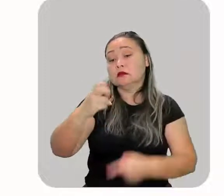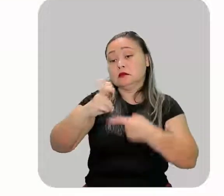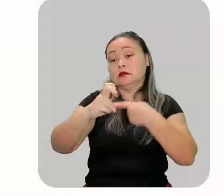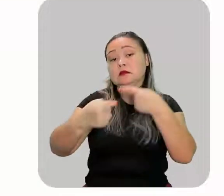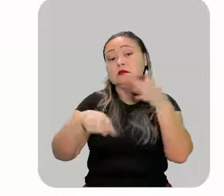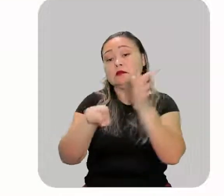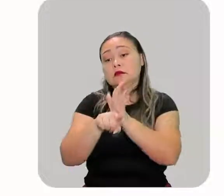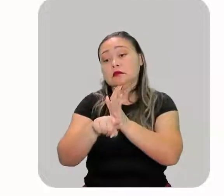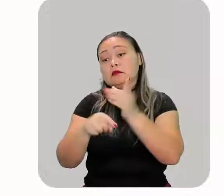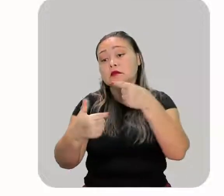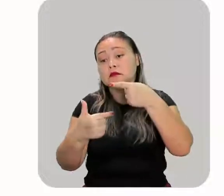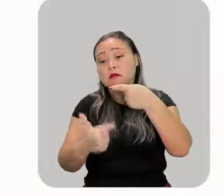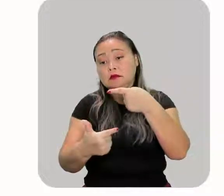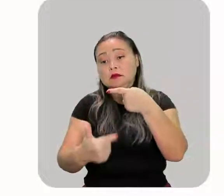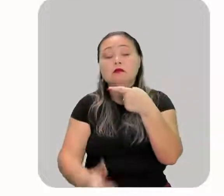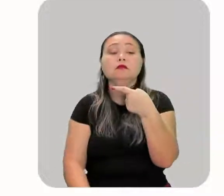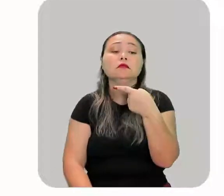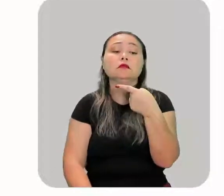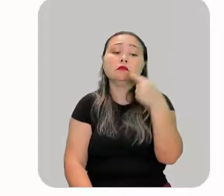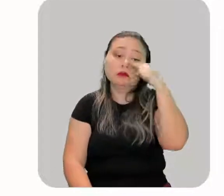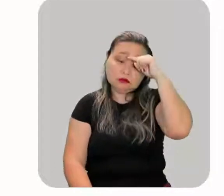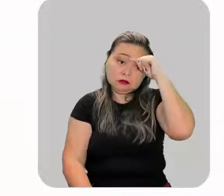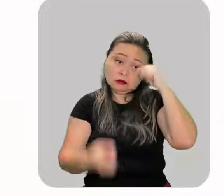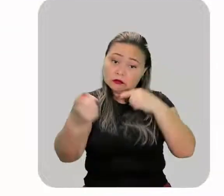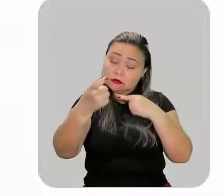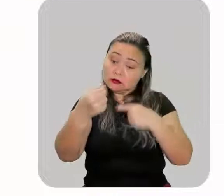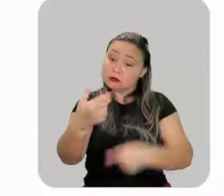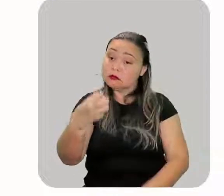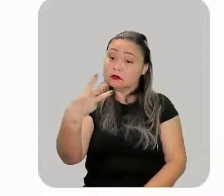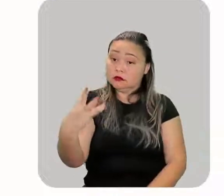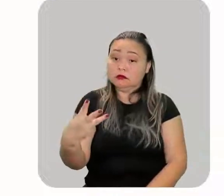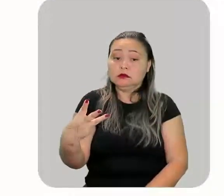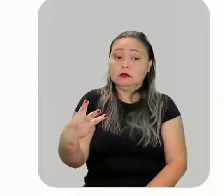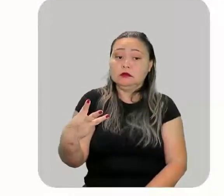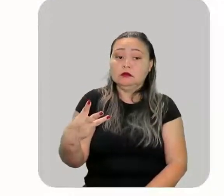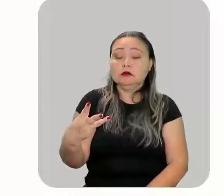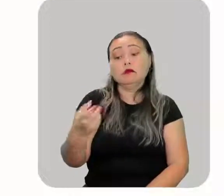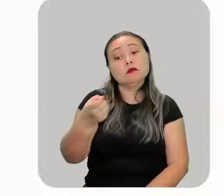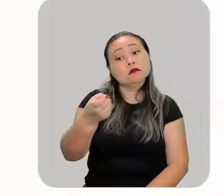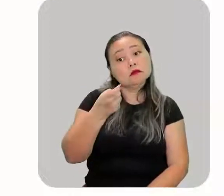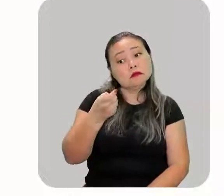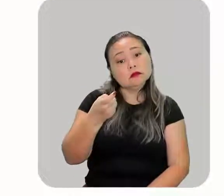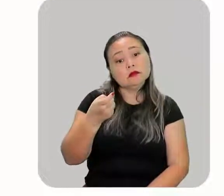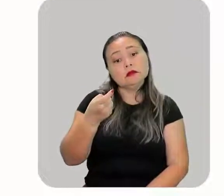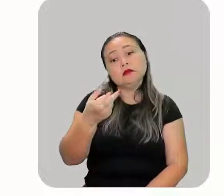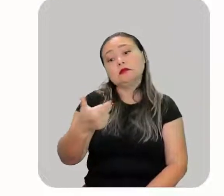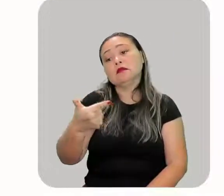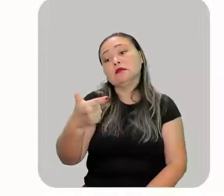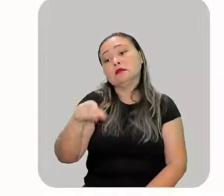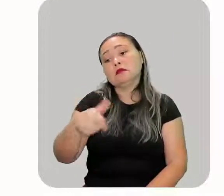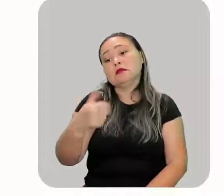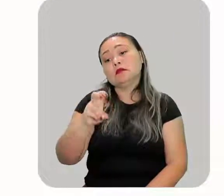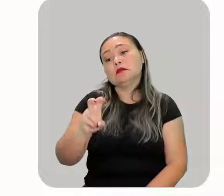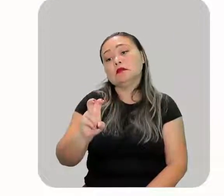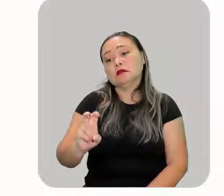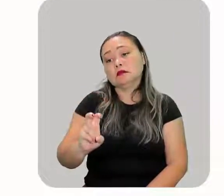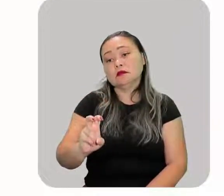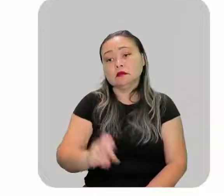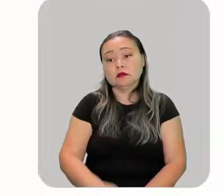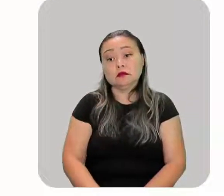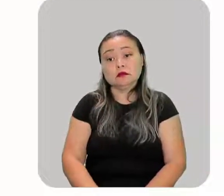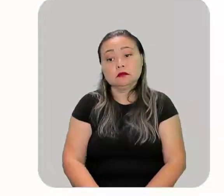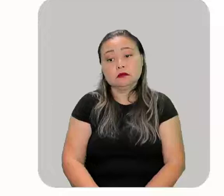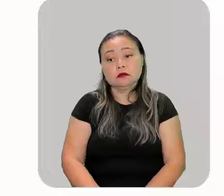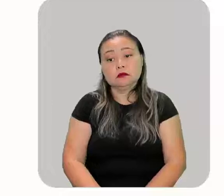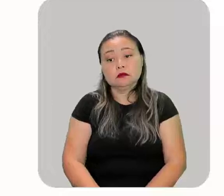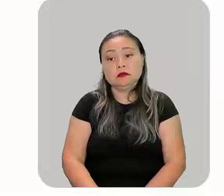vale 5 dividido por menos 2? X vale 3 ou x vale